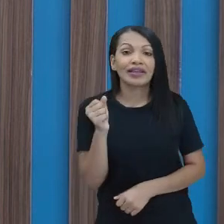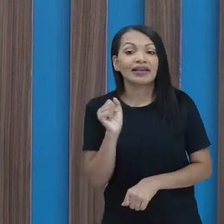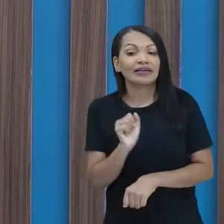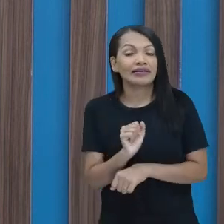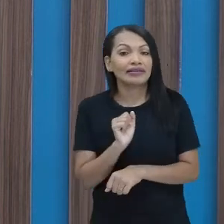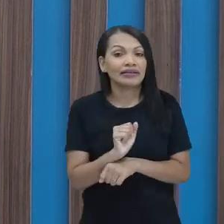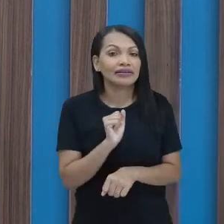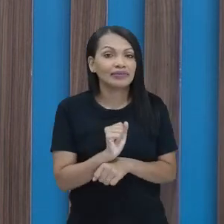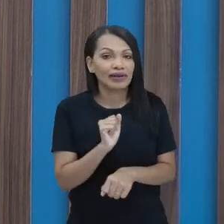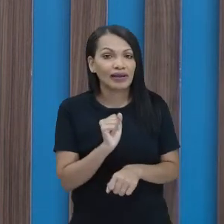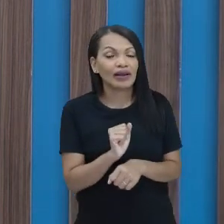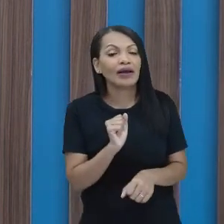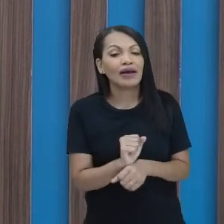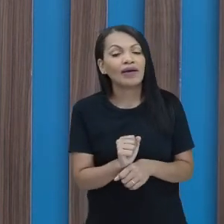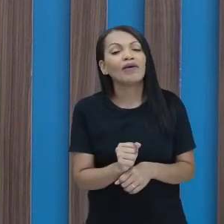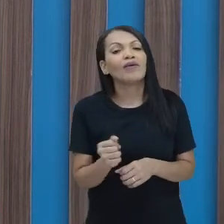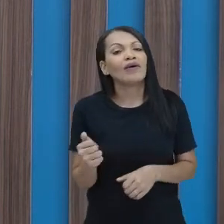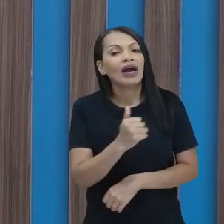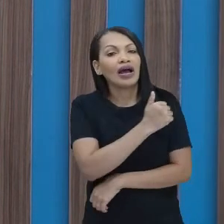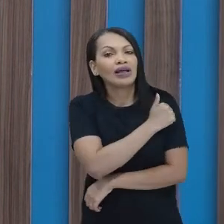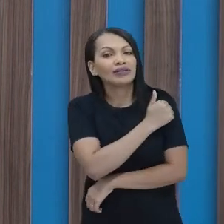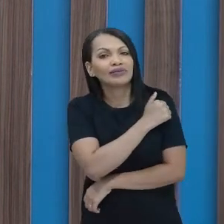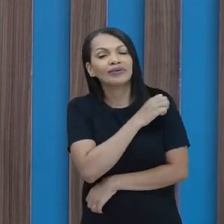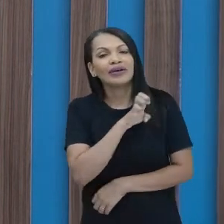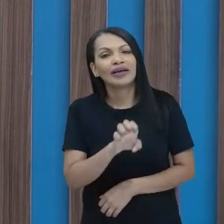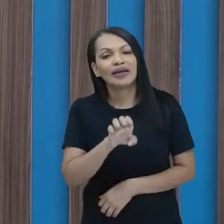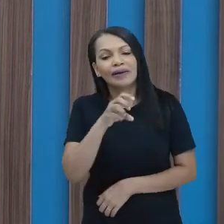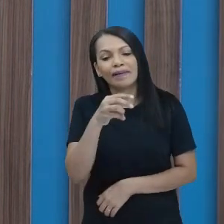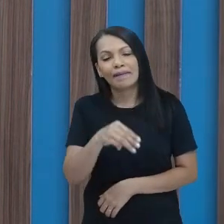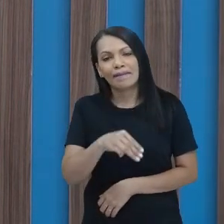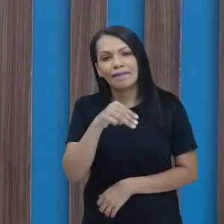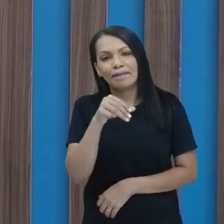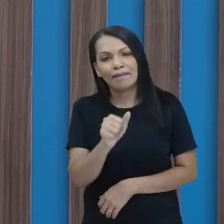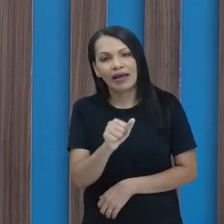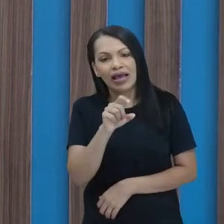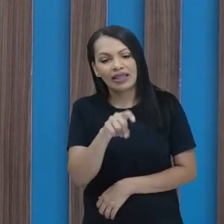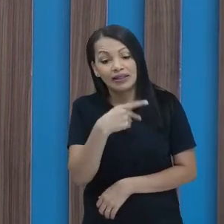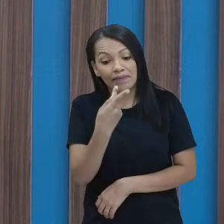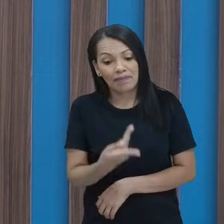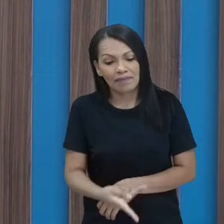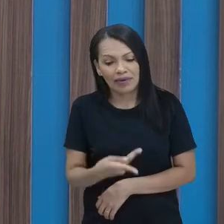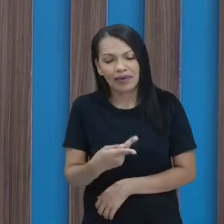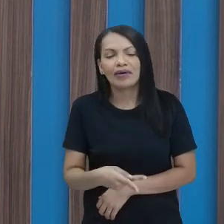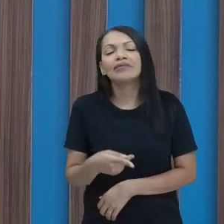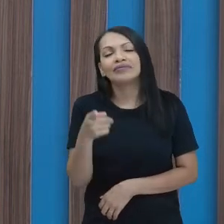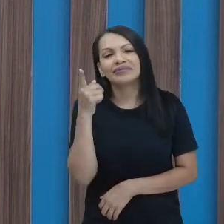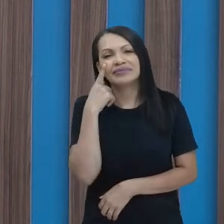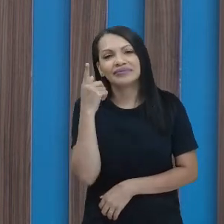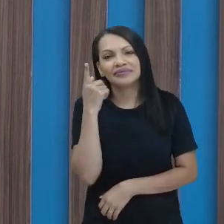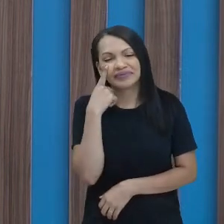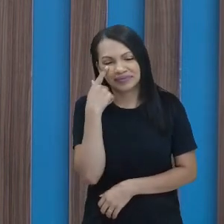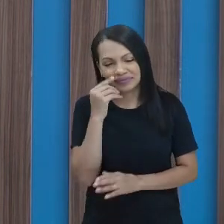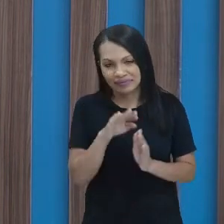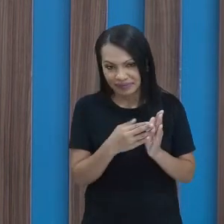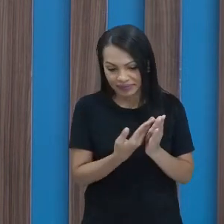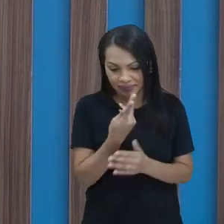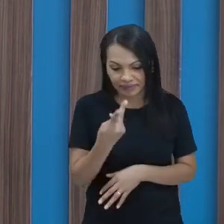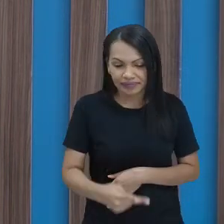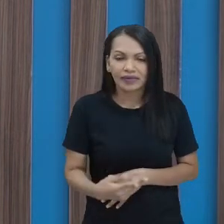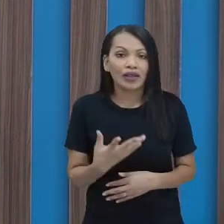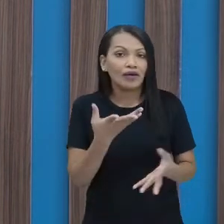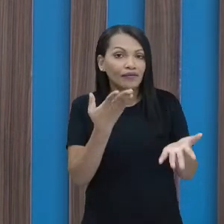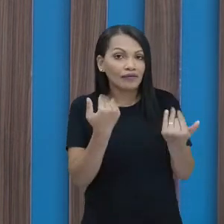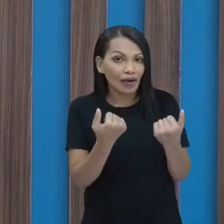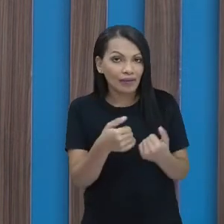bonde da EMAD. Os alunos da EMAD vão viajar conosco. Simbora para a aula de português, tem muita coisa aí para a gente aprender com